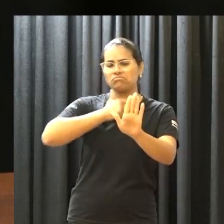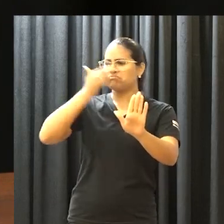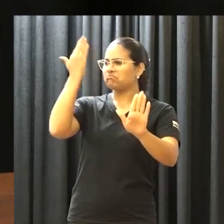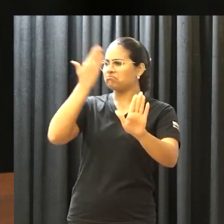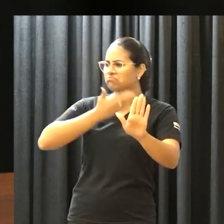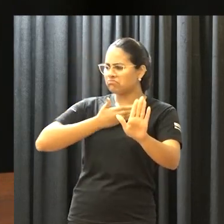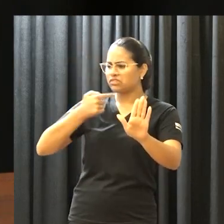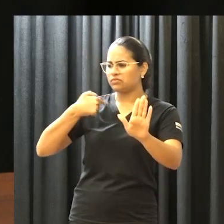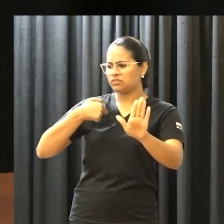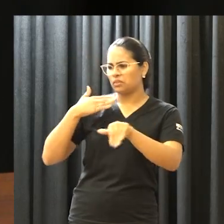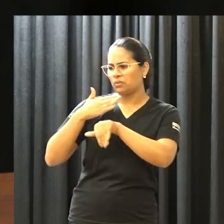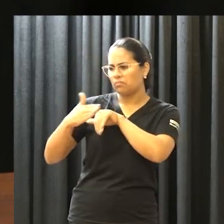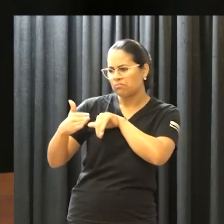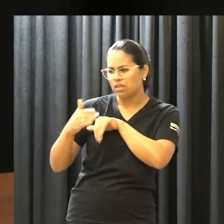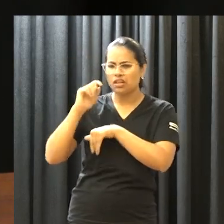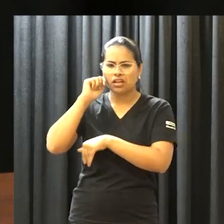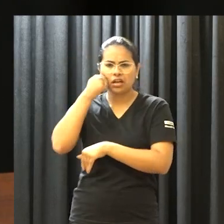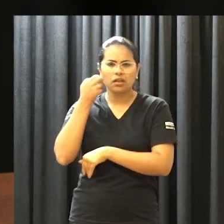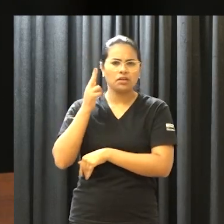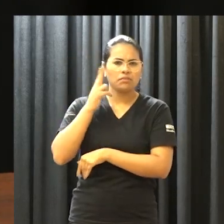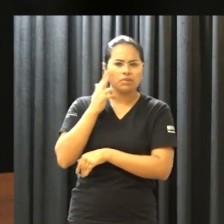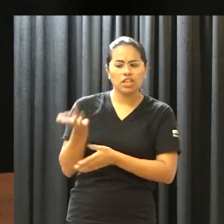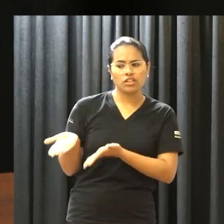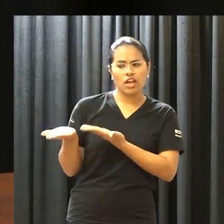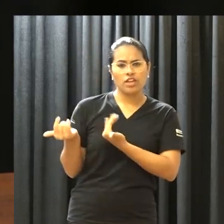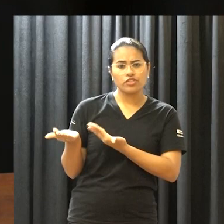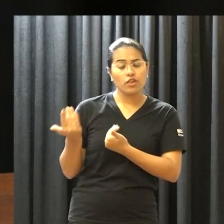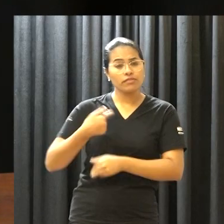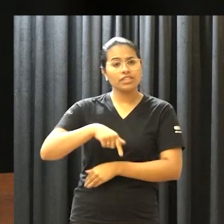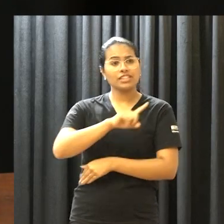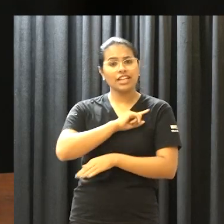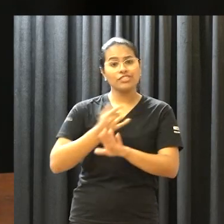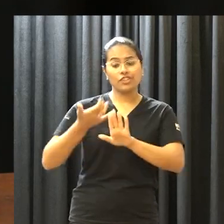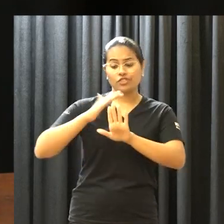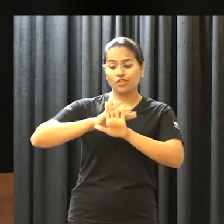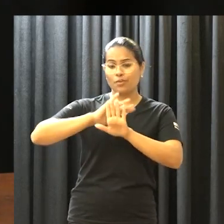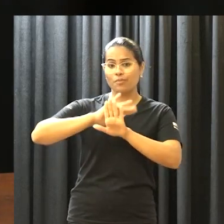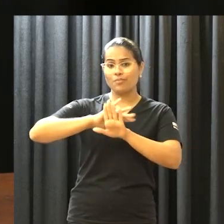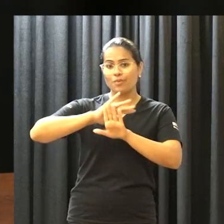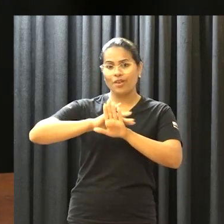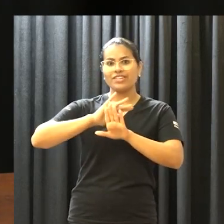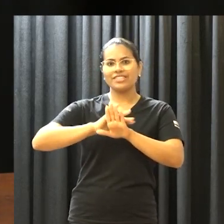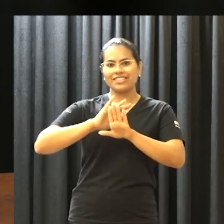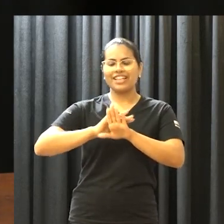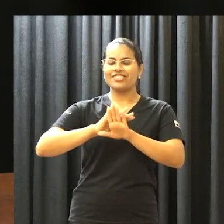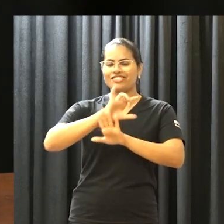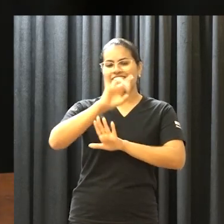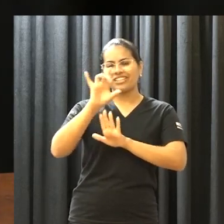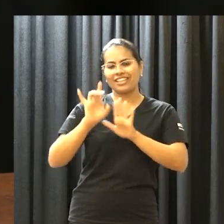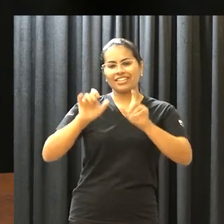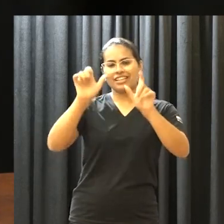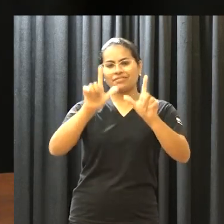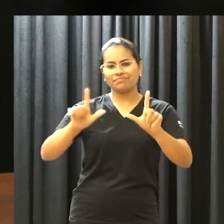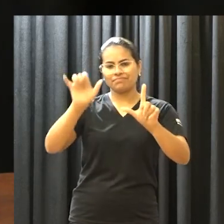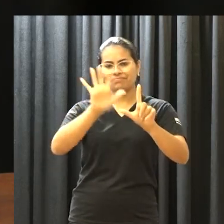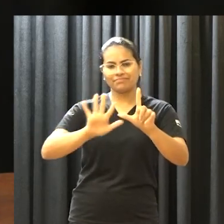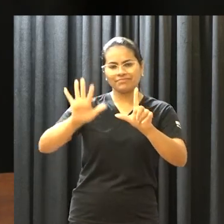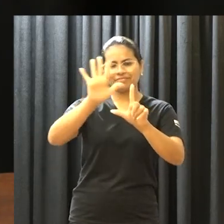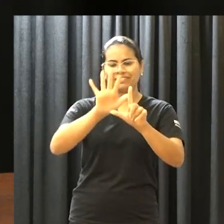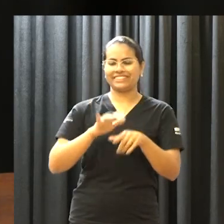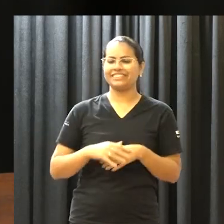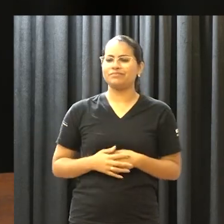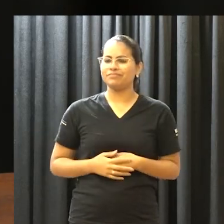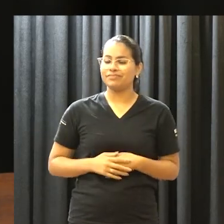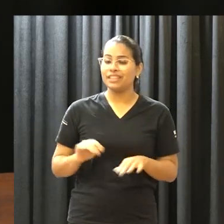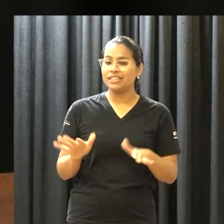idosas, jovens. Elas se descreveram e a gente colocou isso por trás de cada uma das imagens. Então, essa é a descrição da